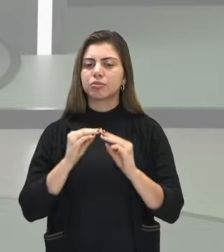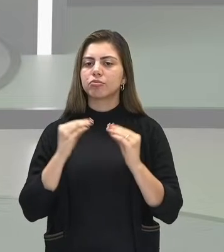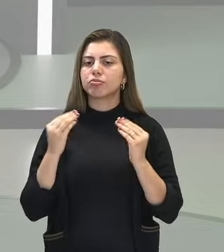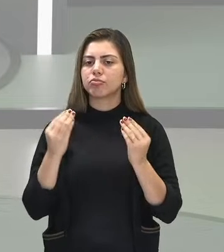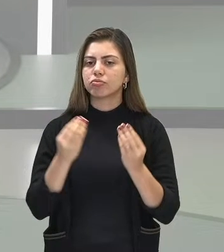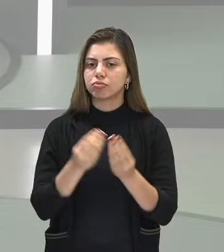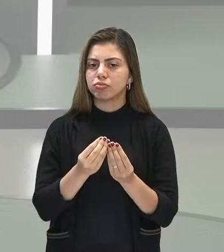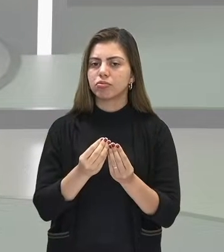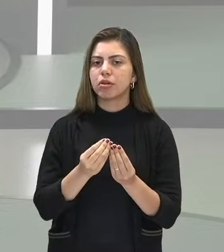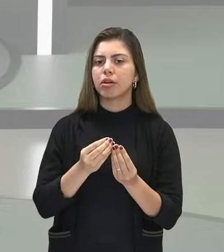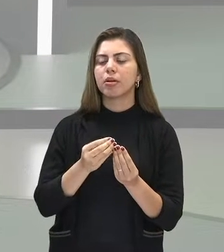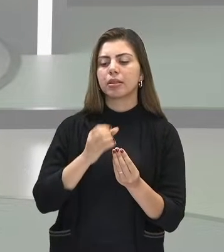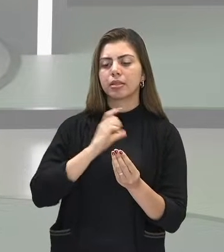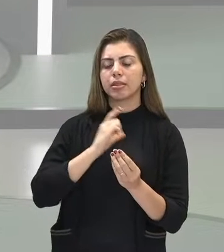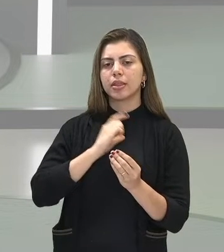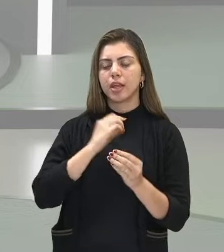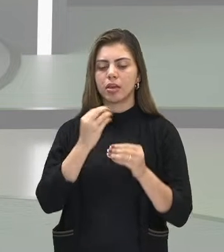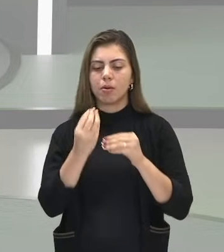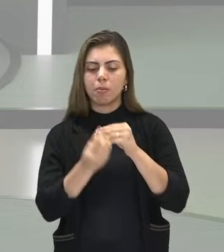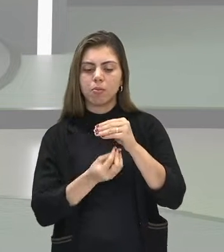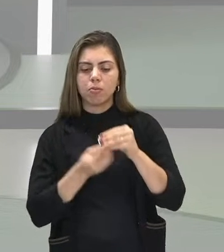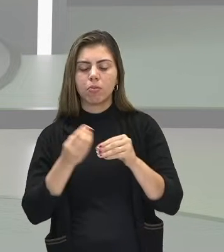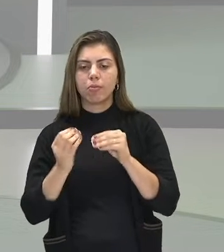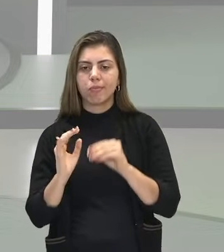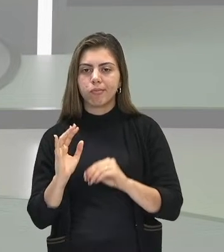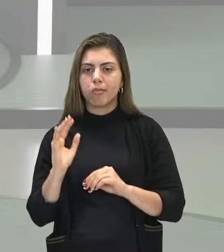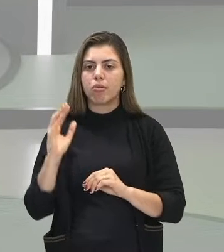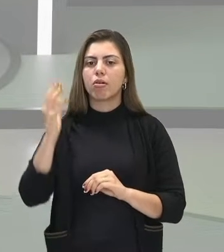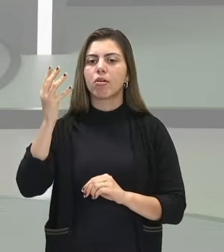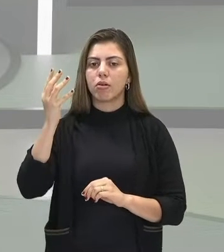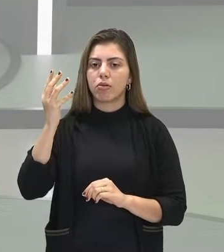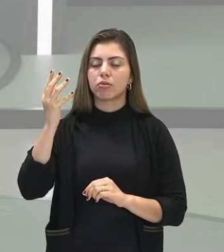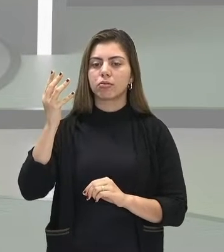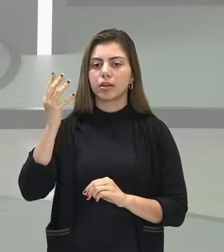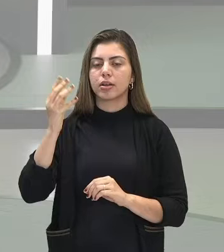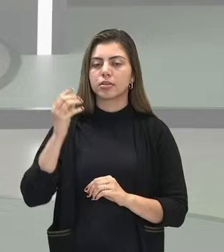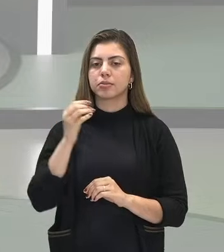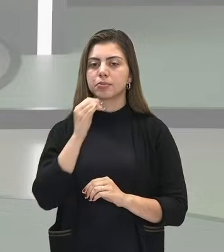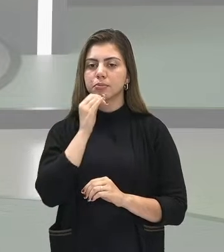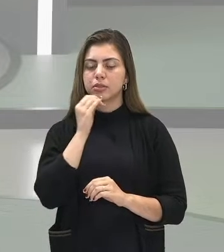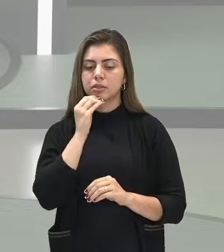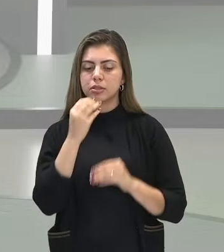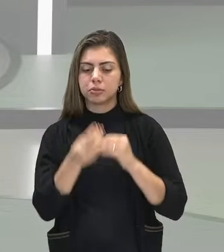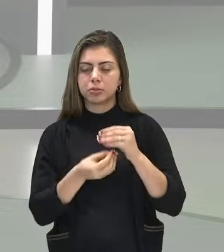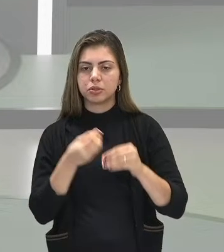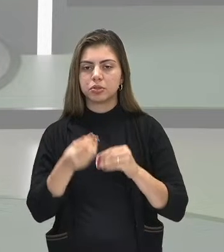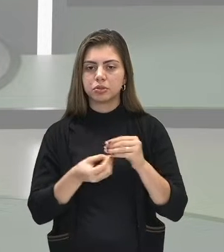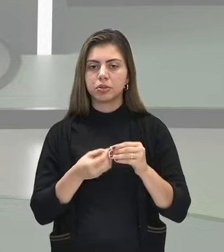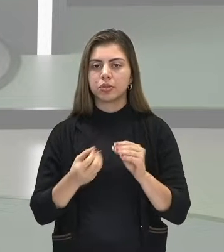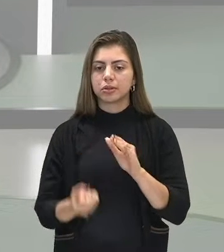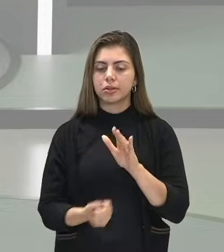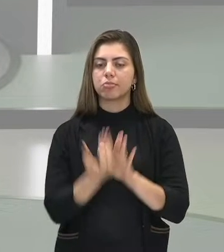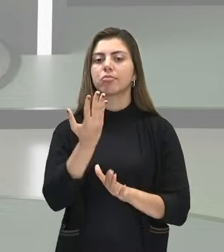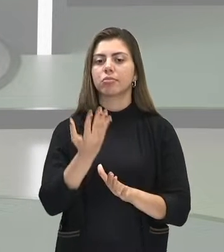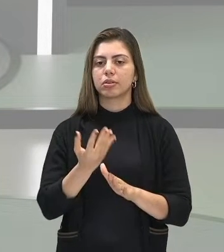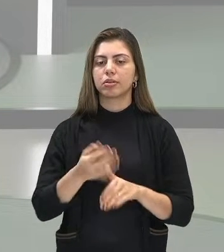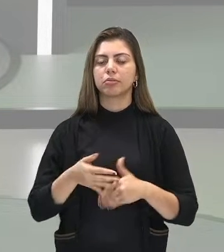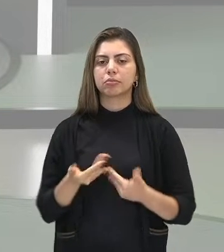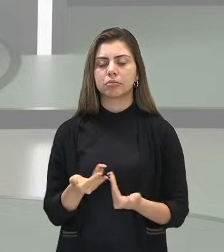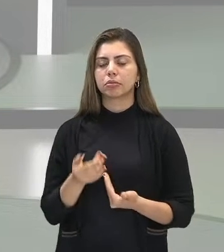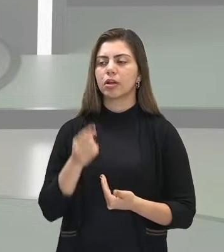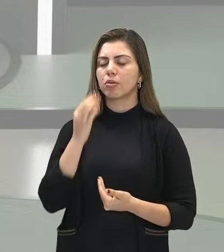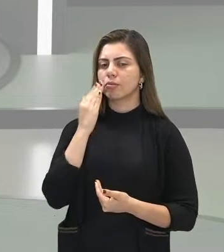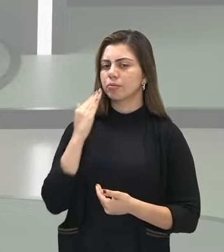algum processo quando eles são acionados. Essas bolsas